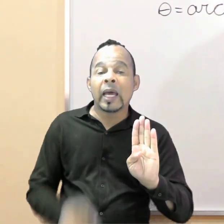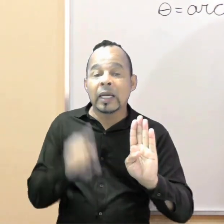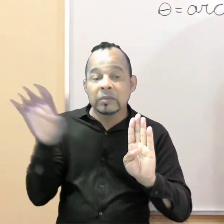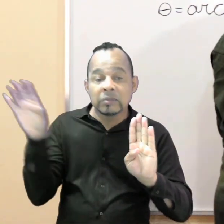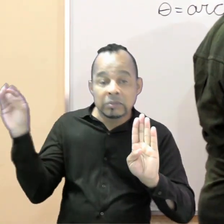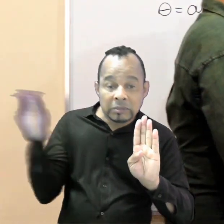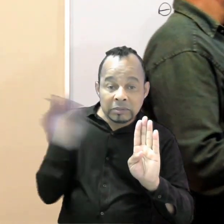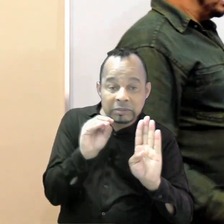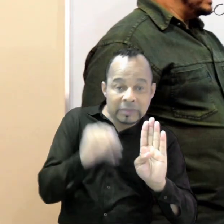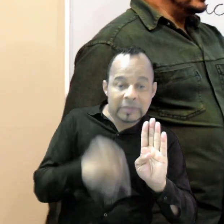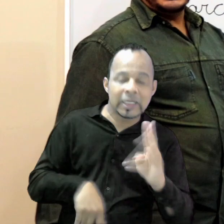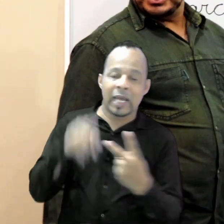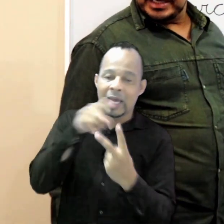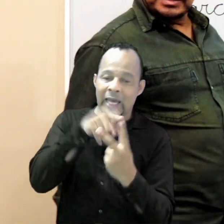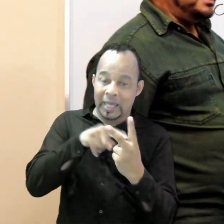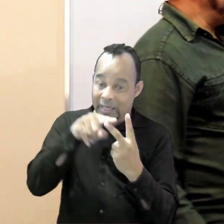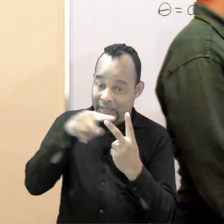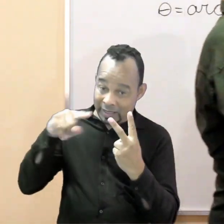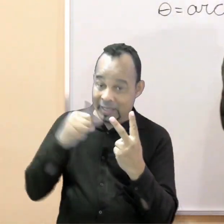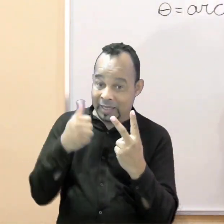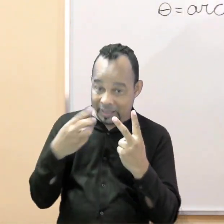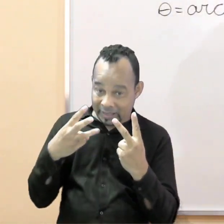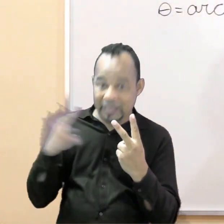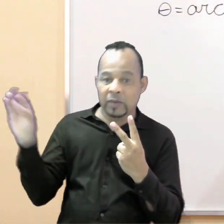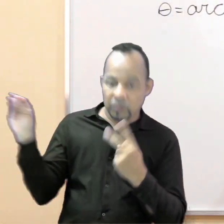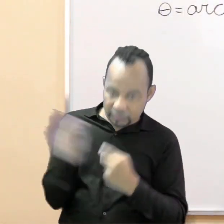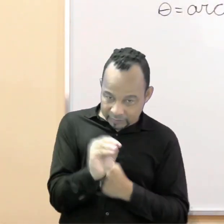O B vale raiz de 13.